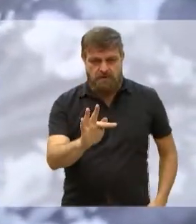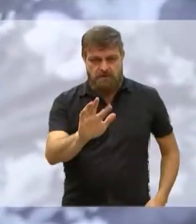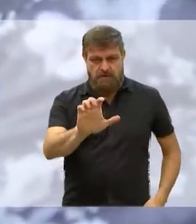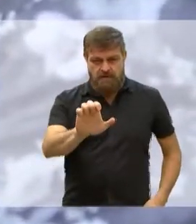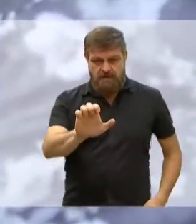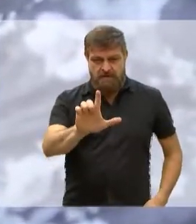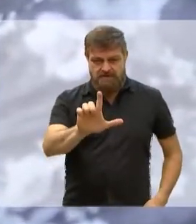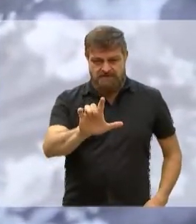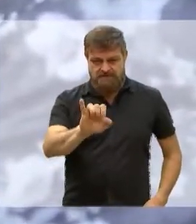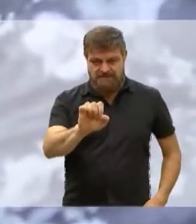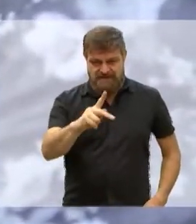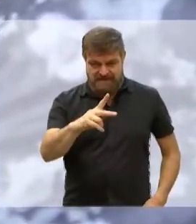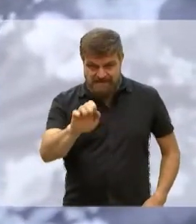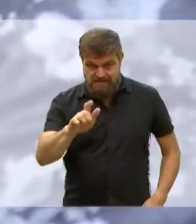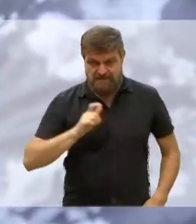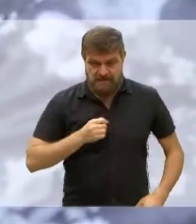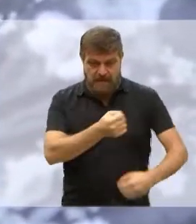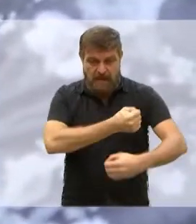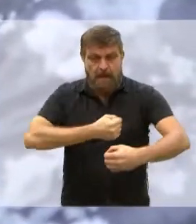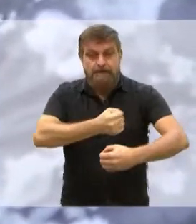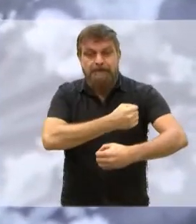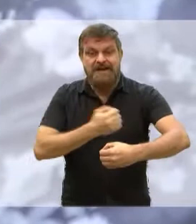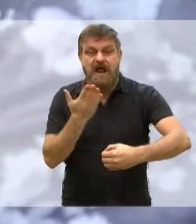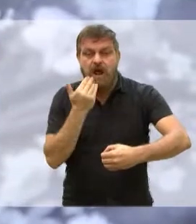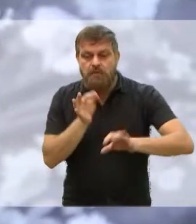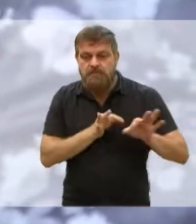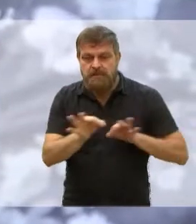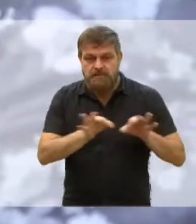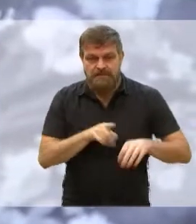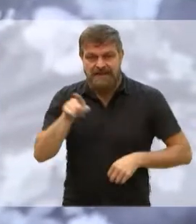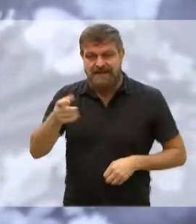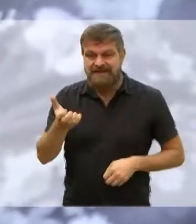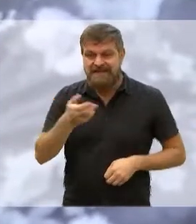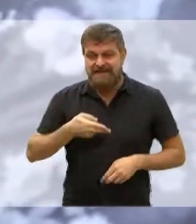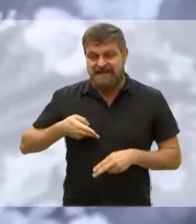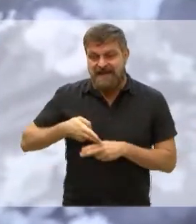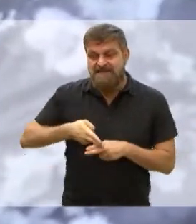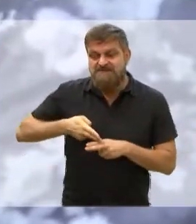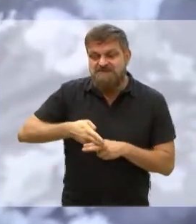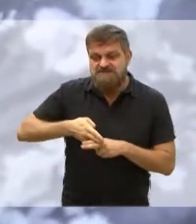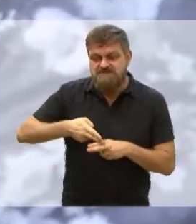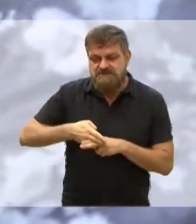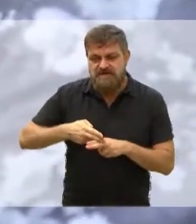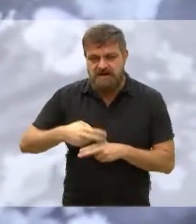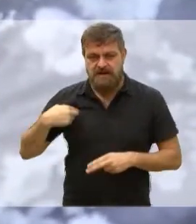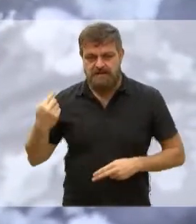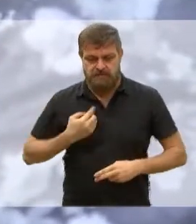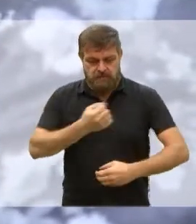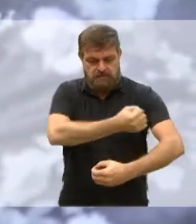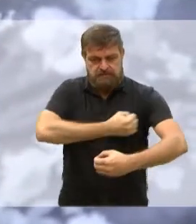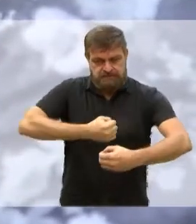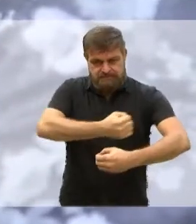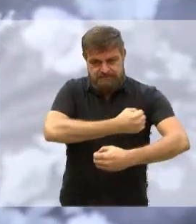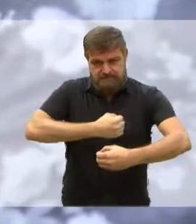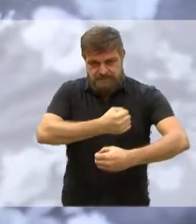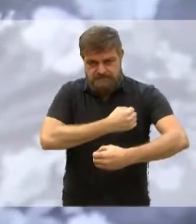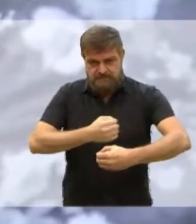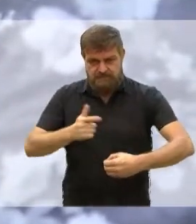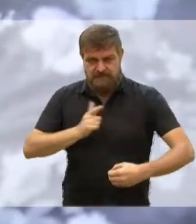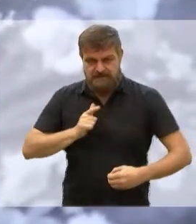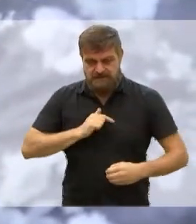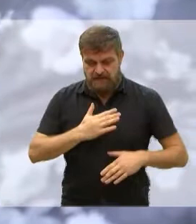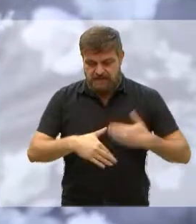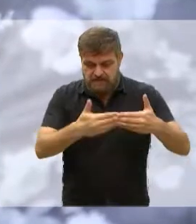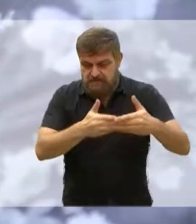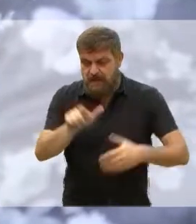Felipe, nas atividades de culinária que nós fazemos, ele tinha um desejo de mexer com faca. E a nossa culinária